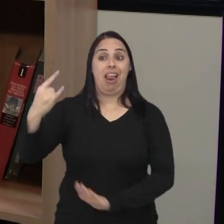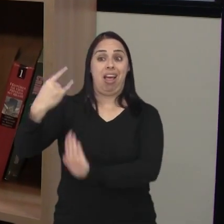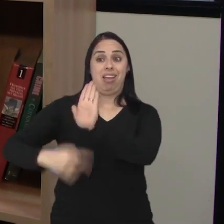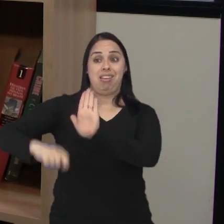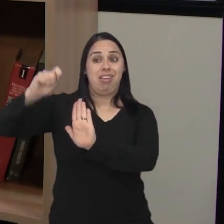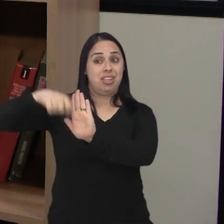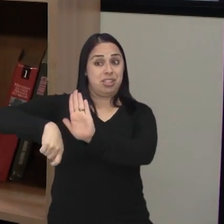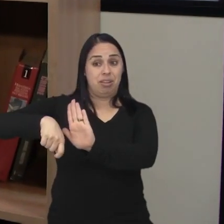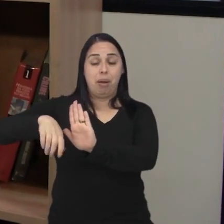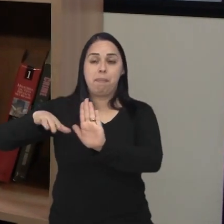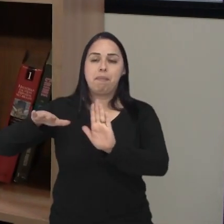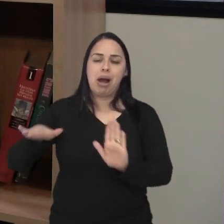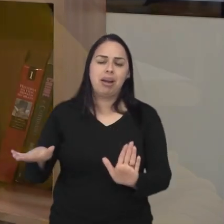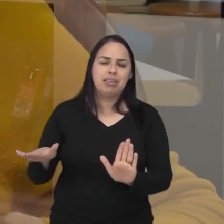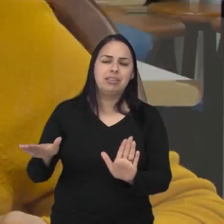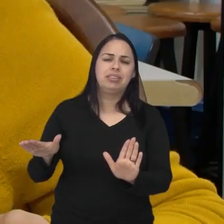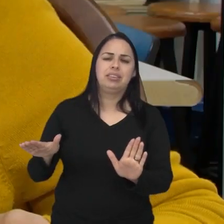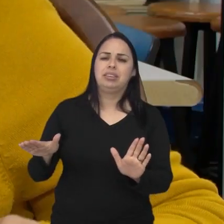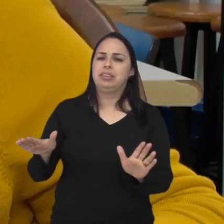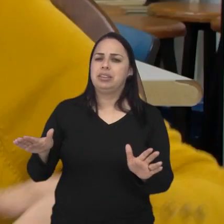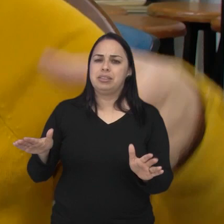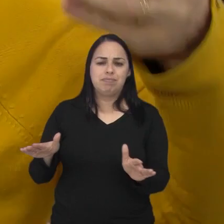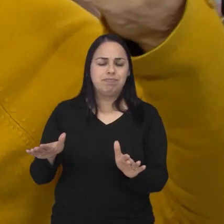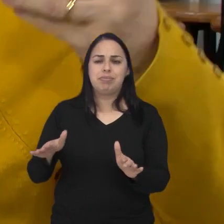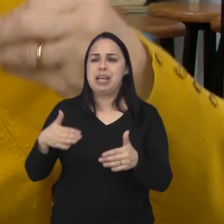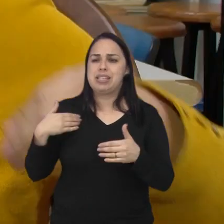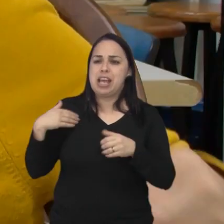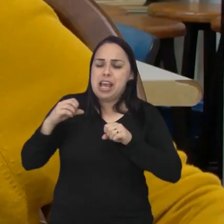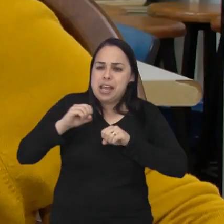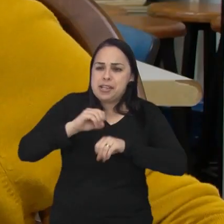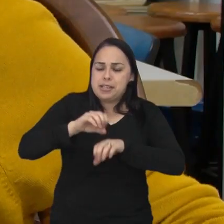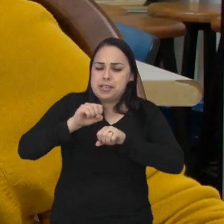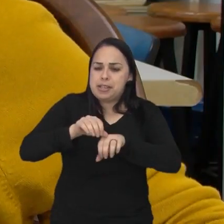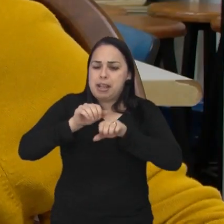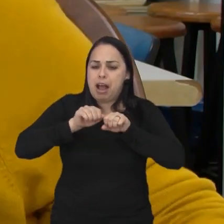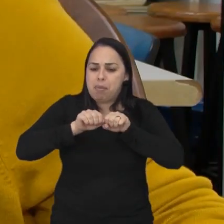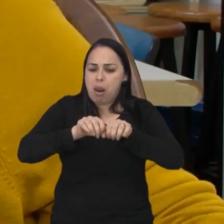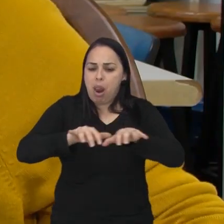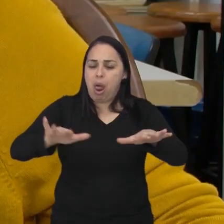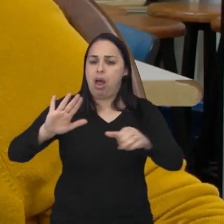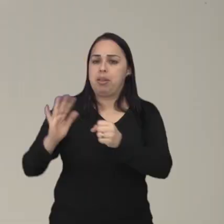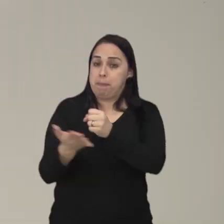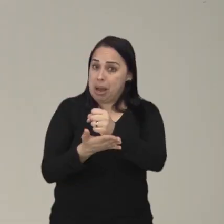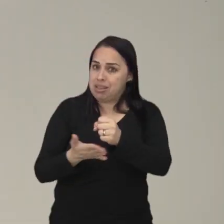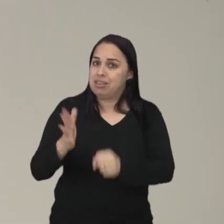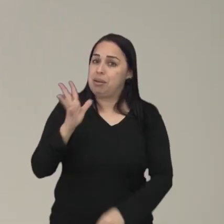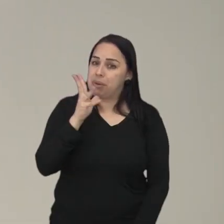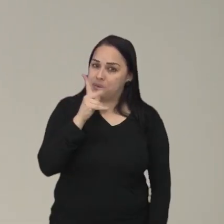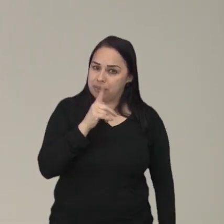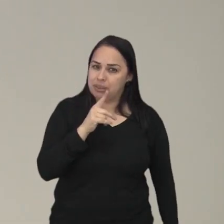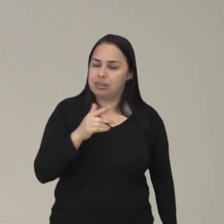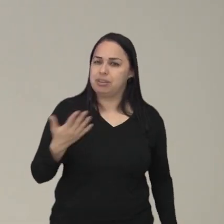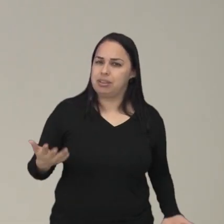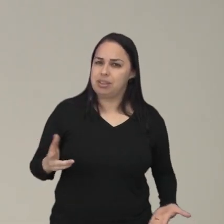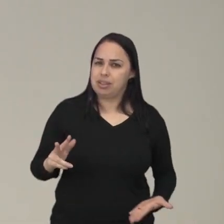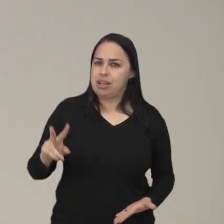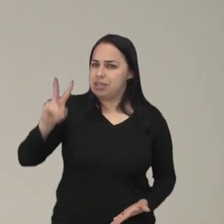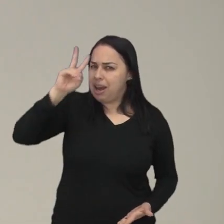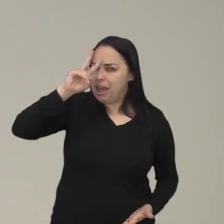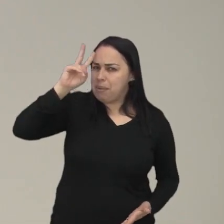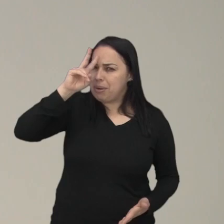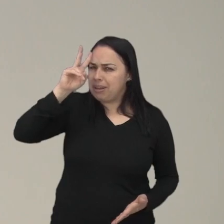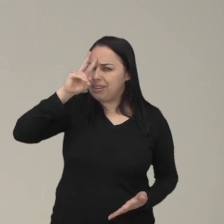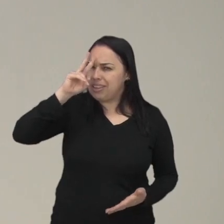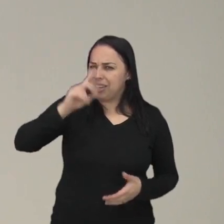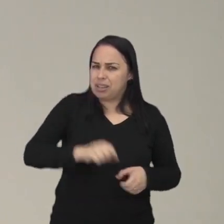tá? Mas até que isso chegue, a educação básica demora. E se você não se lembra o que